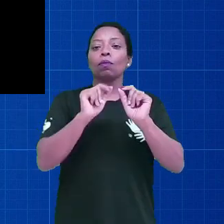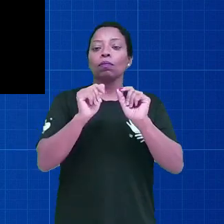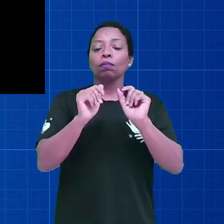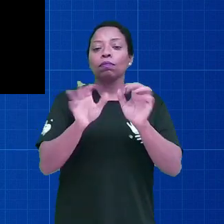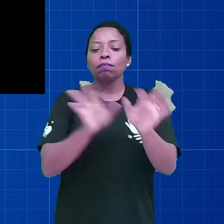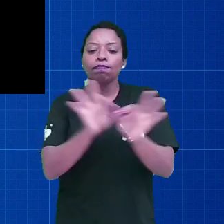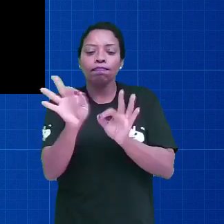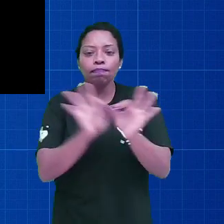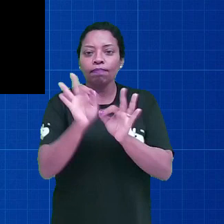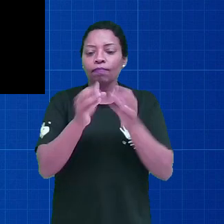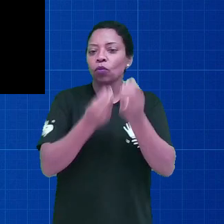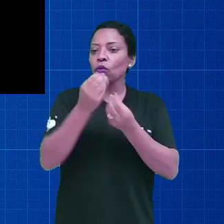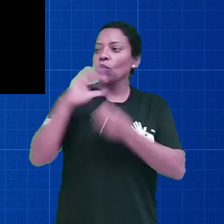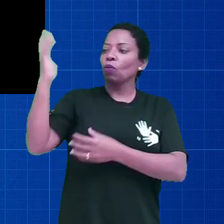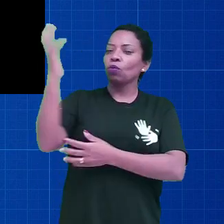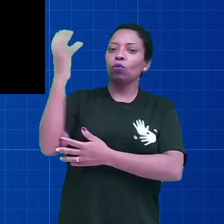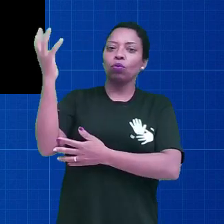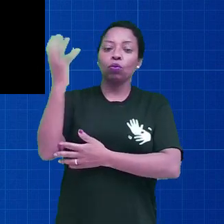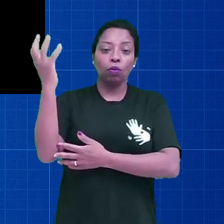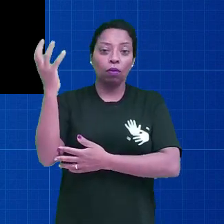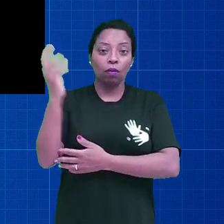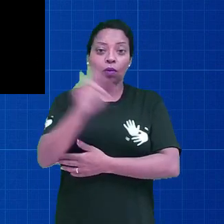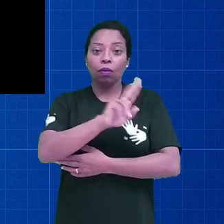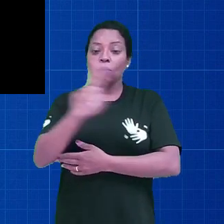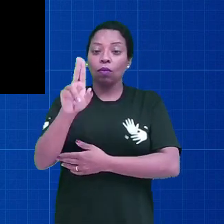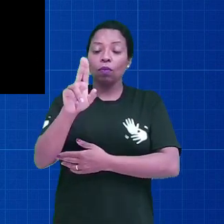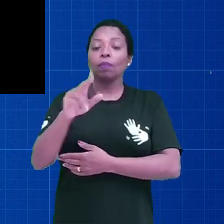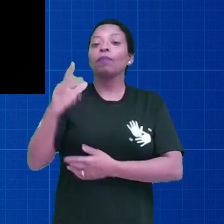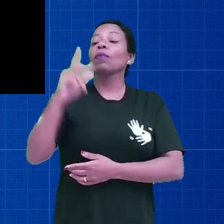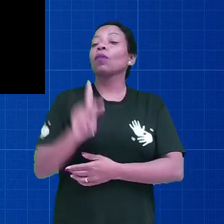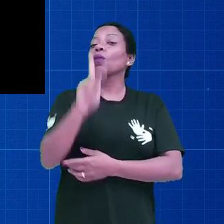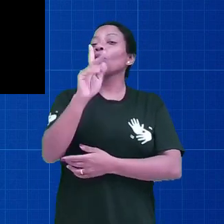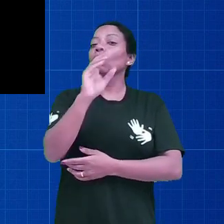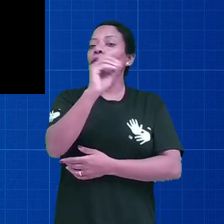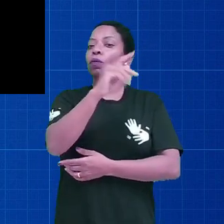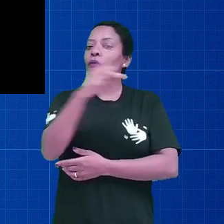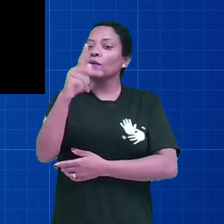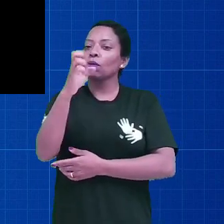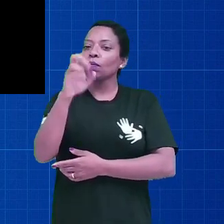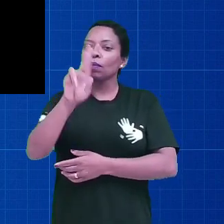que a classificação climática de Köppen é tida como uma classificação bastante geográfica.